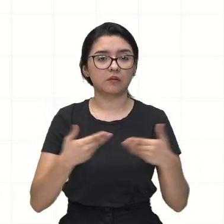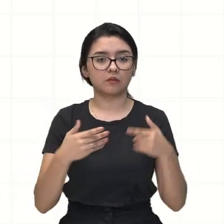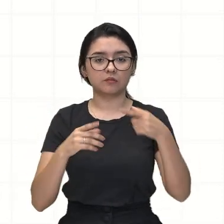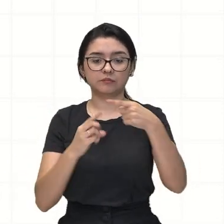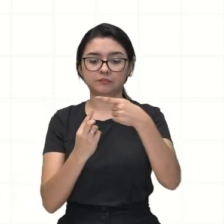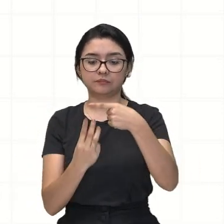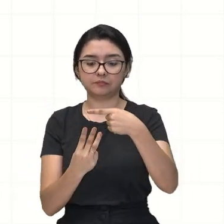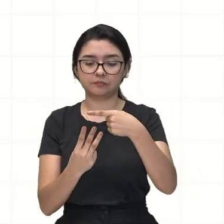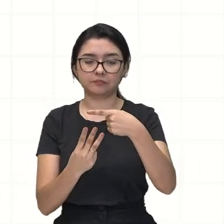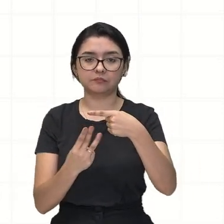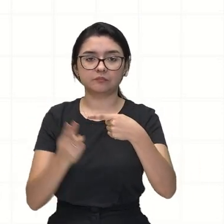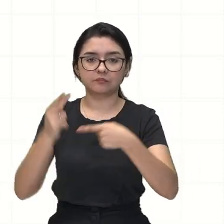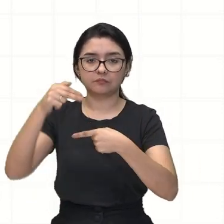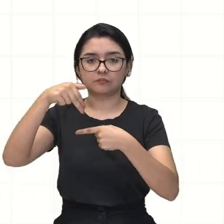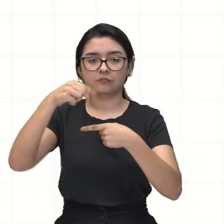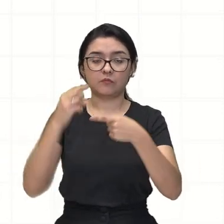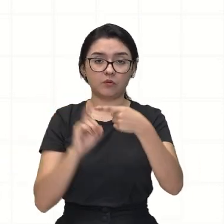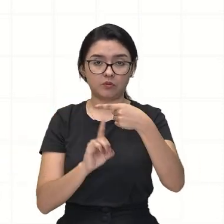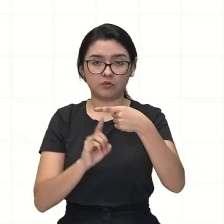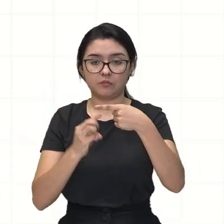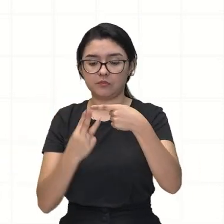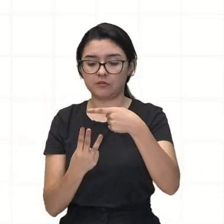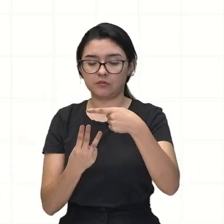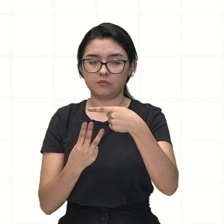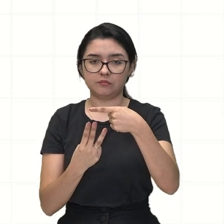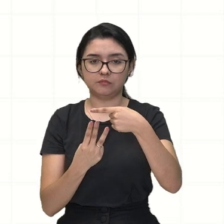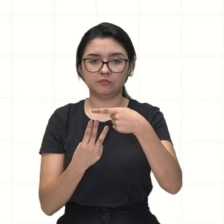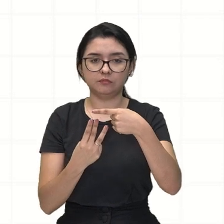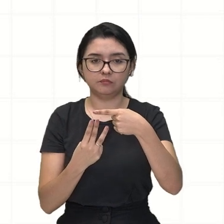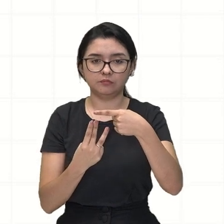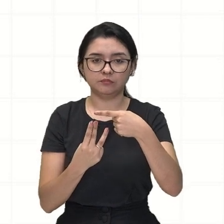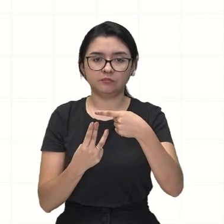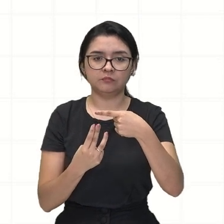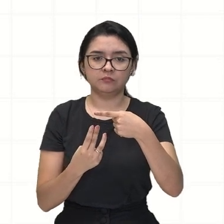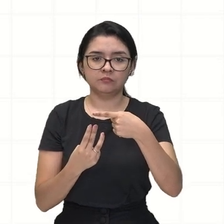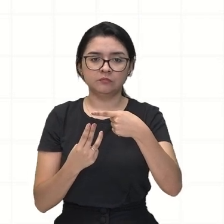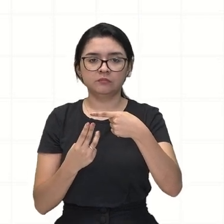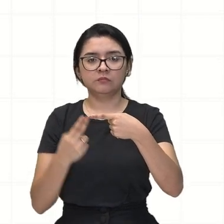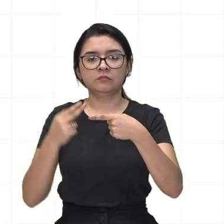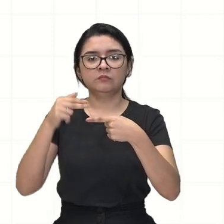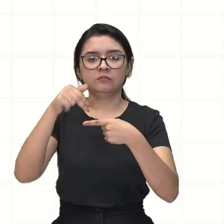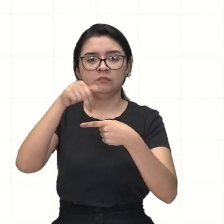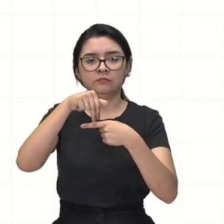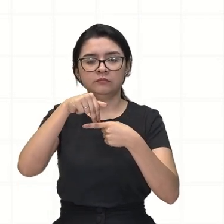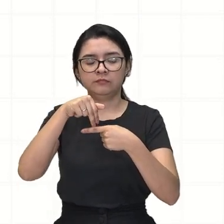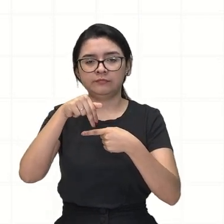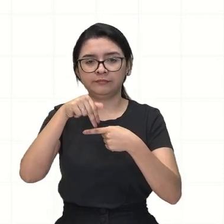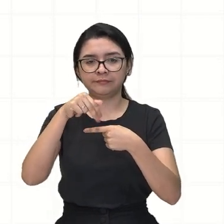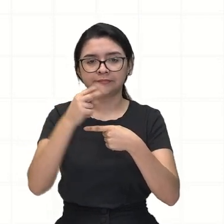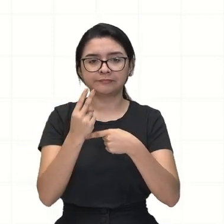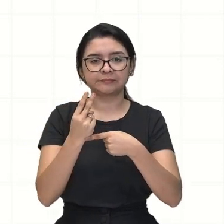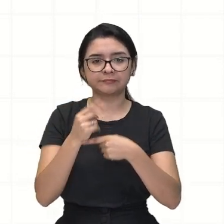é 3, tá bom? Denominador é 3, opa!